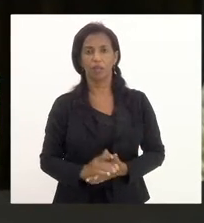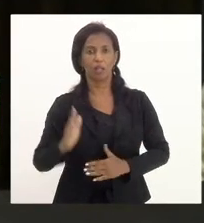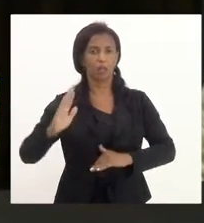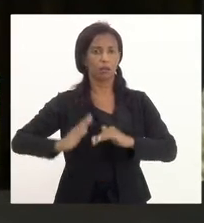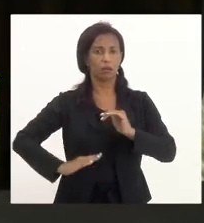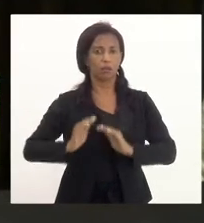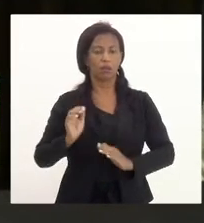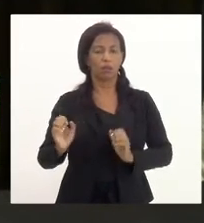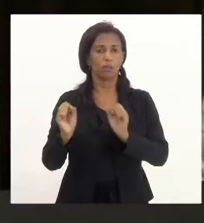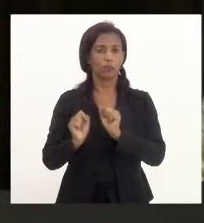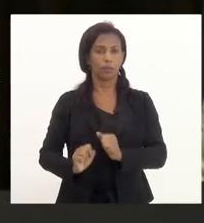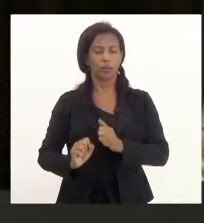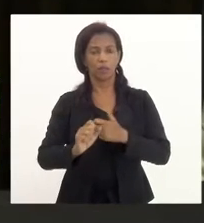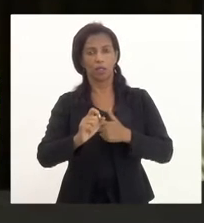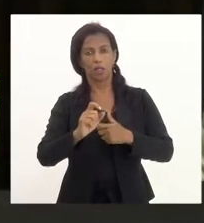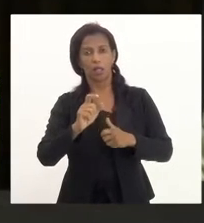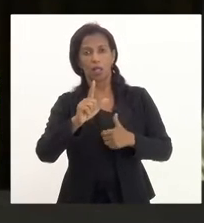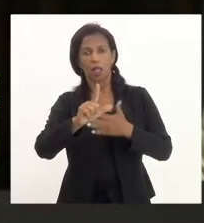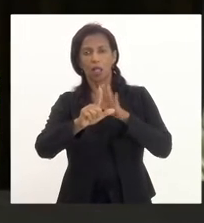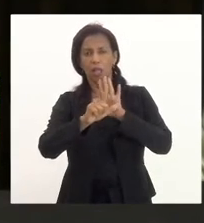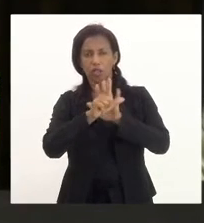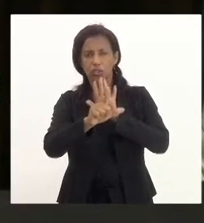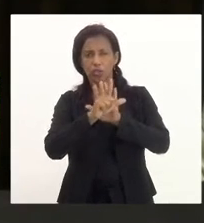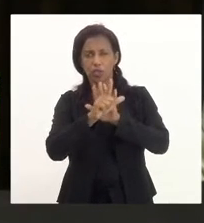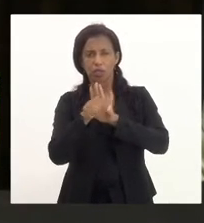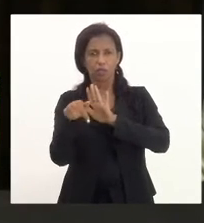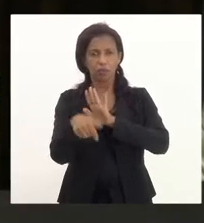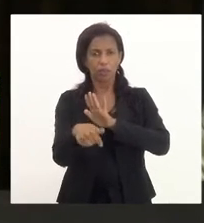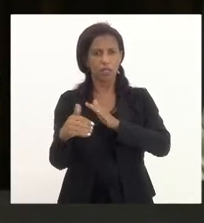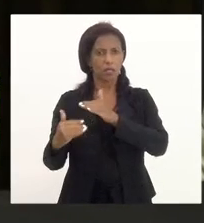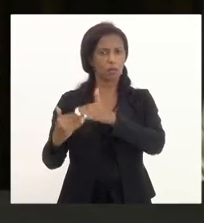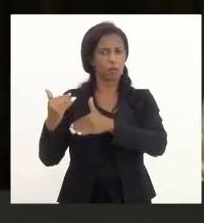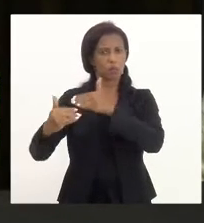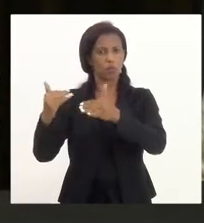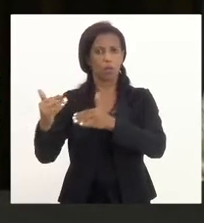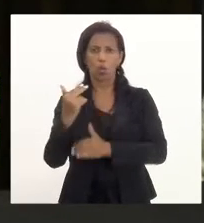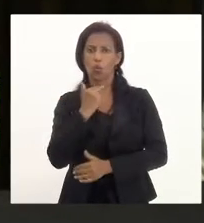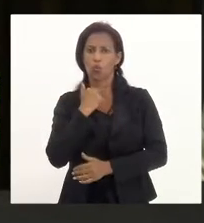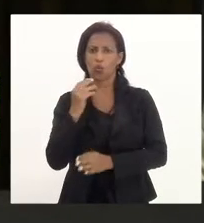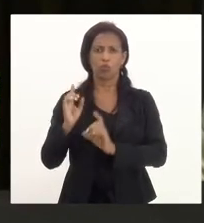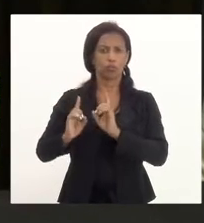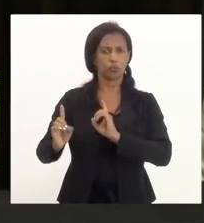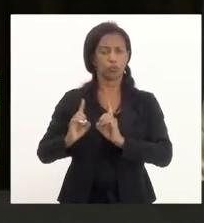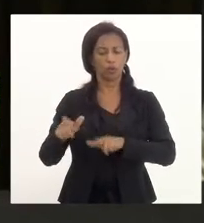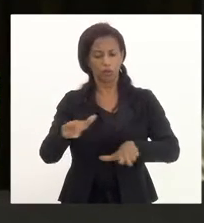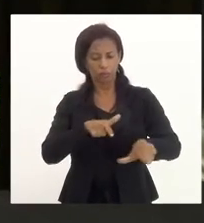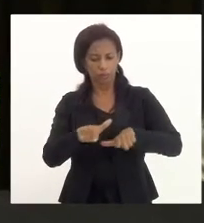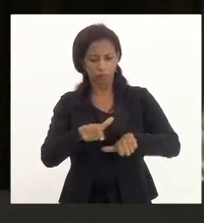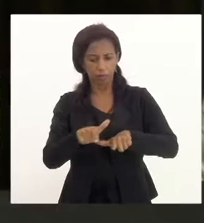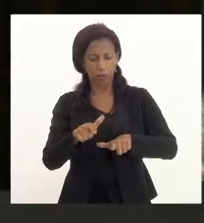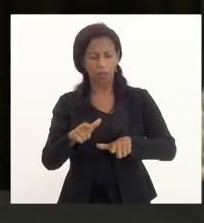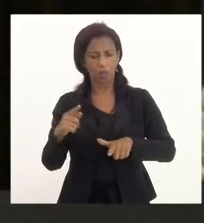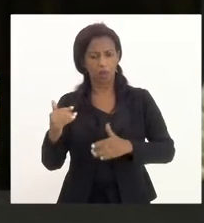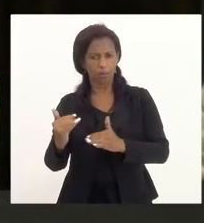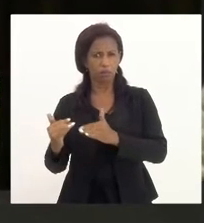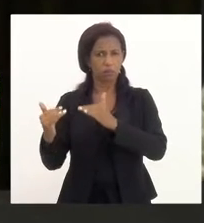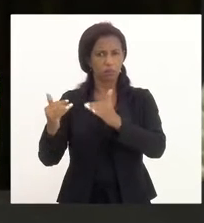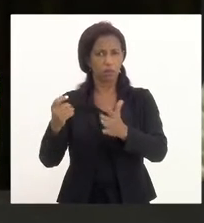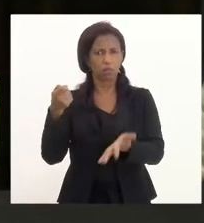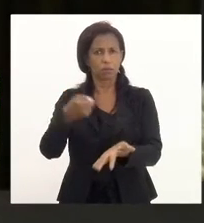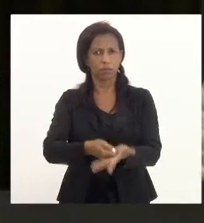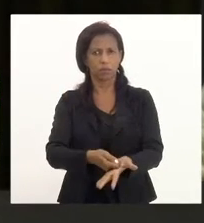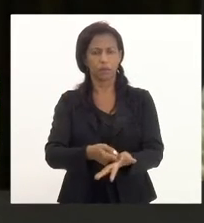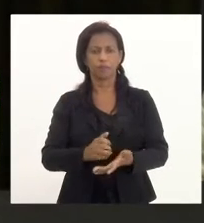competência do Poder Legislativo incide sobre esse processo é inquestionável Oi Júlia a gente vai trabalhar para que essa competência seja